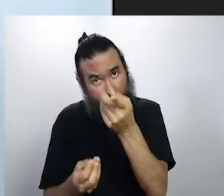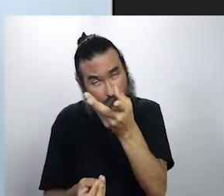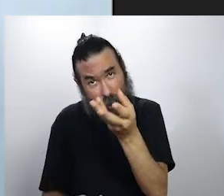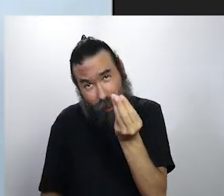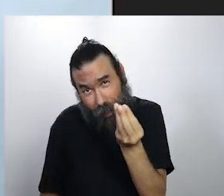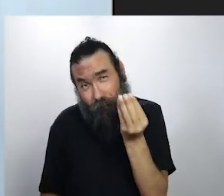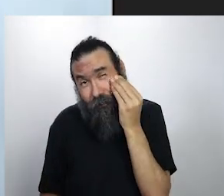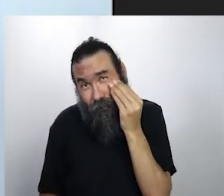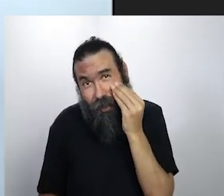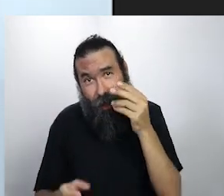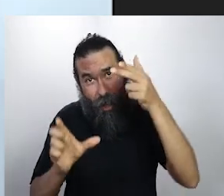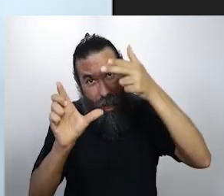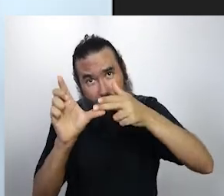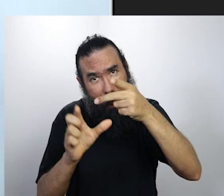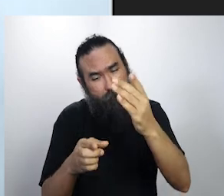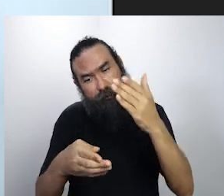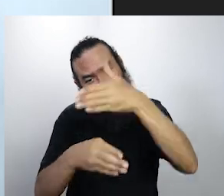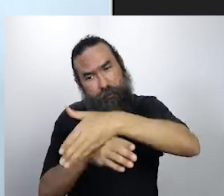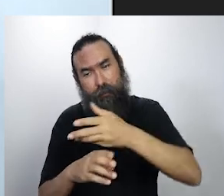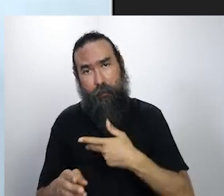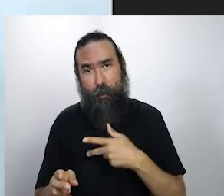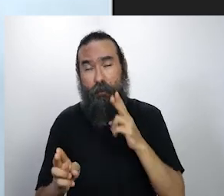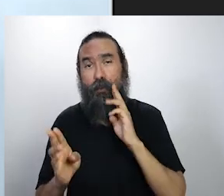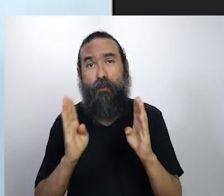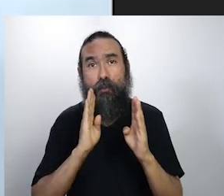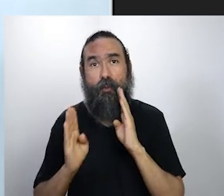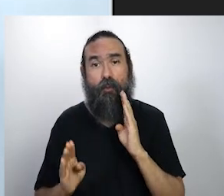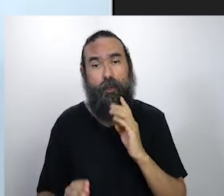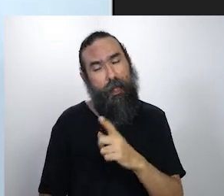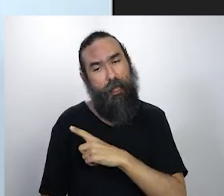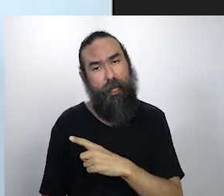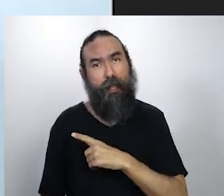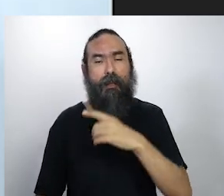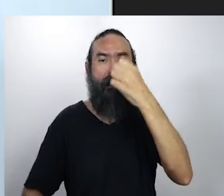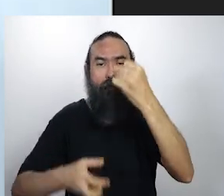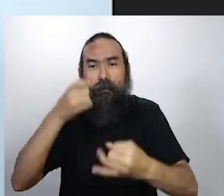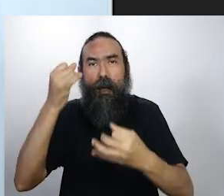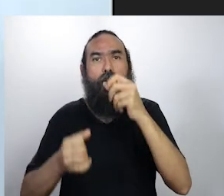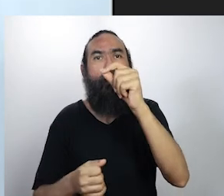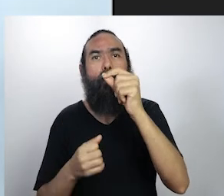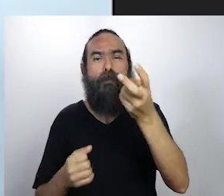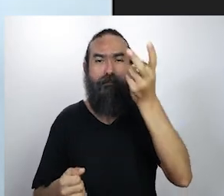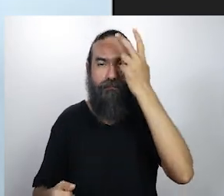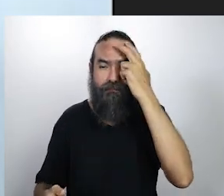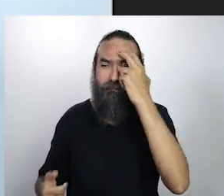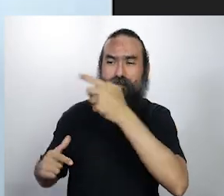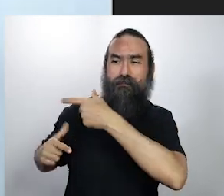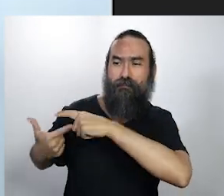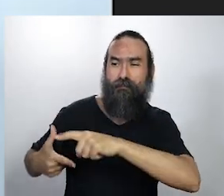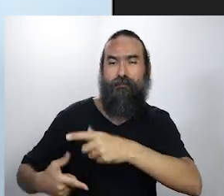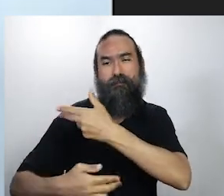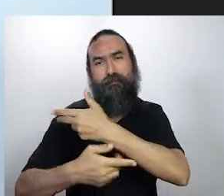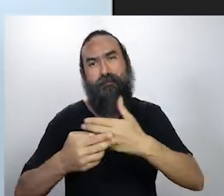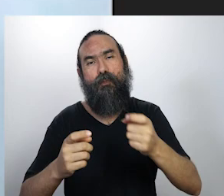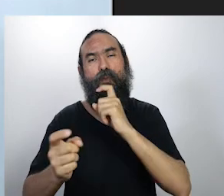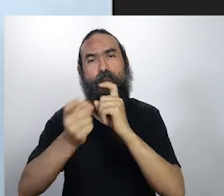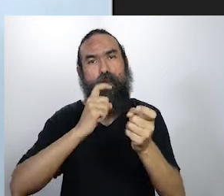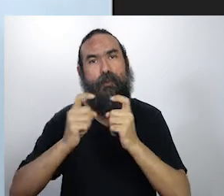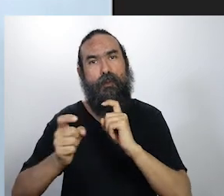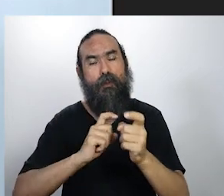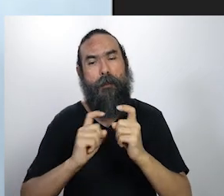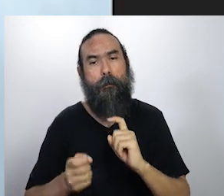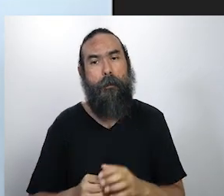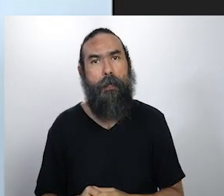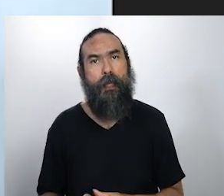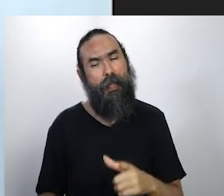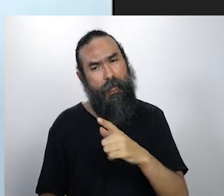questão cultural, histórica desses lugares, né? E aí já tem várias lives, acabou tendo outras demandas, pessoas sempre